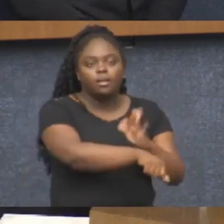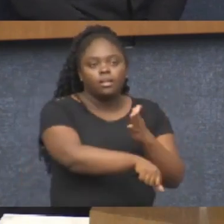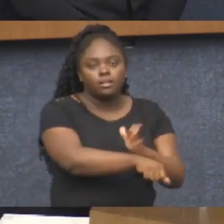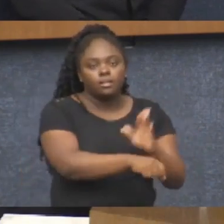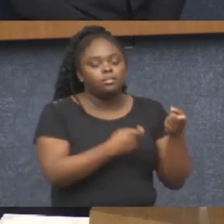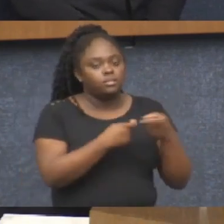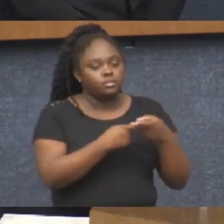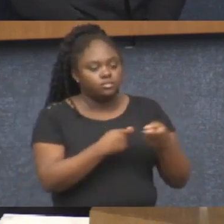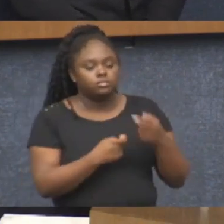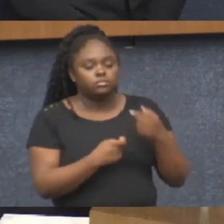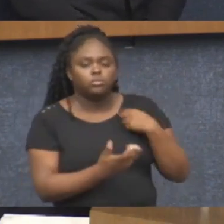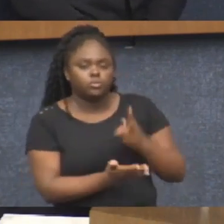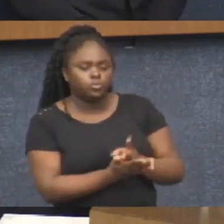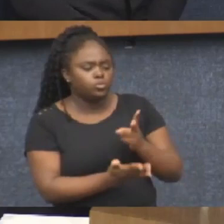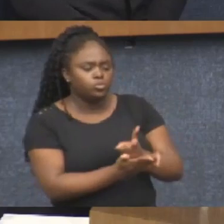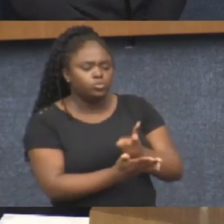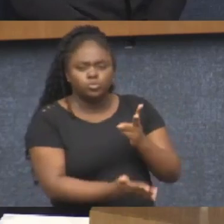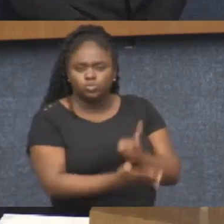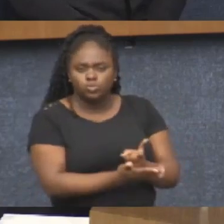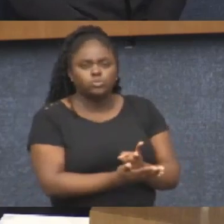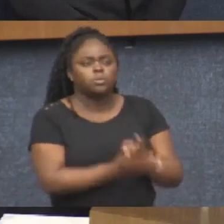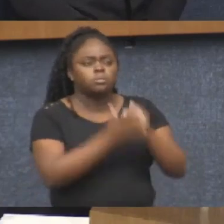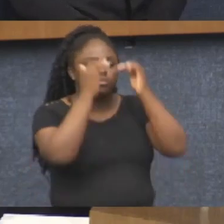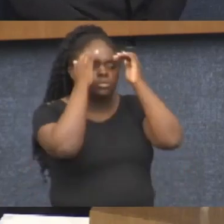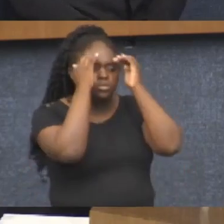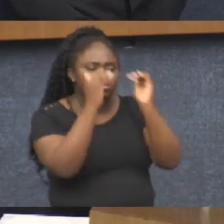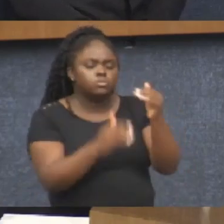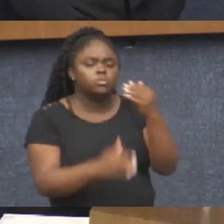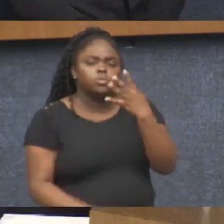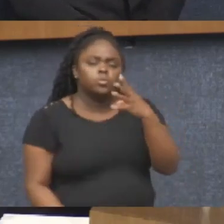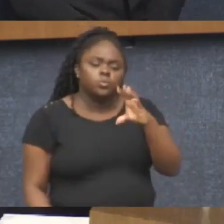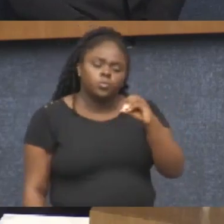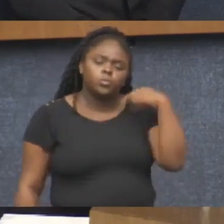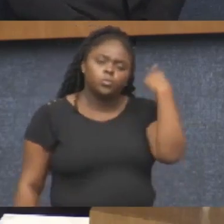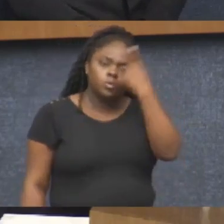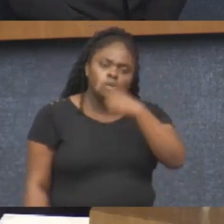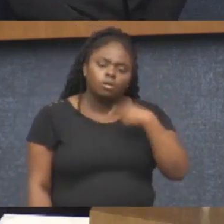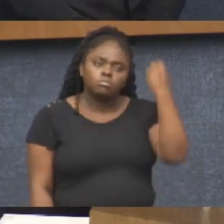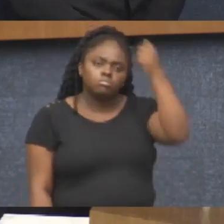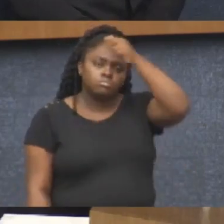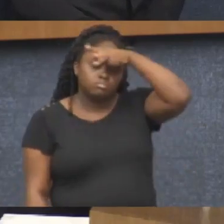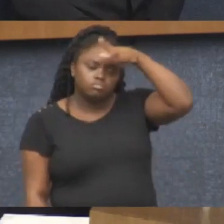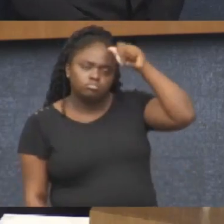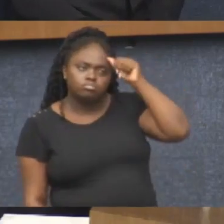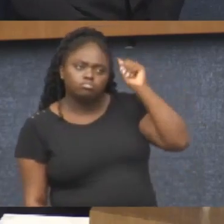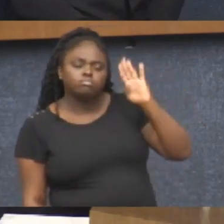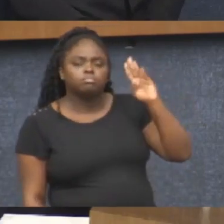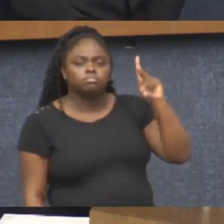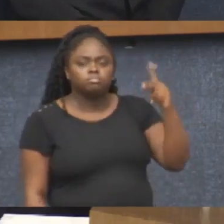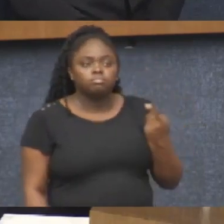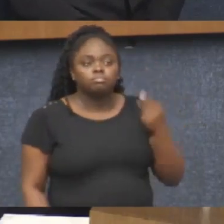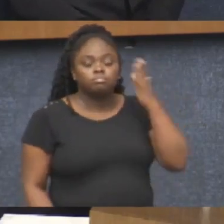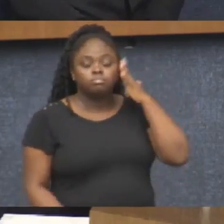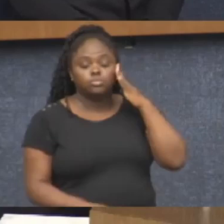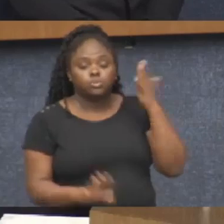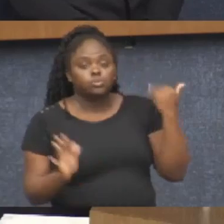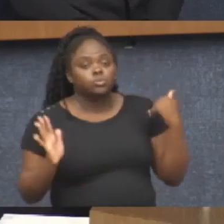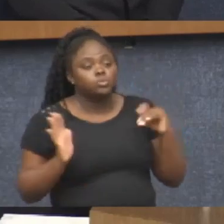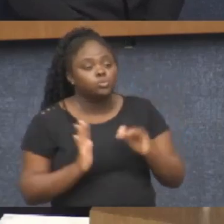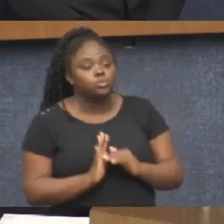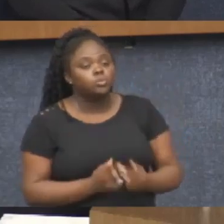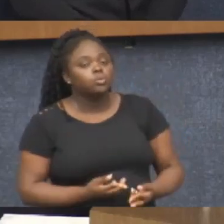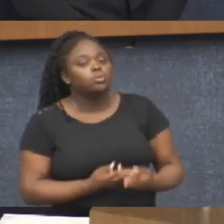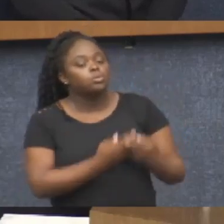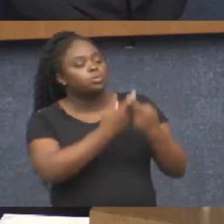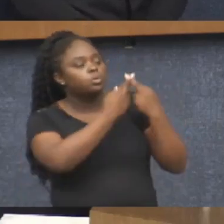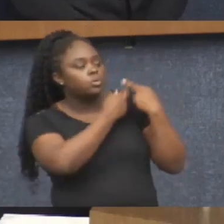então eu continuo cumprindo as minhas 40 horas na Prefeitura de Belo Horizonte, mesmo com todas as responsabilidades